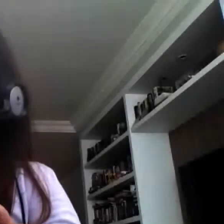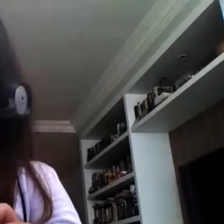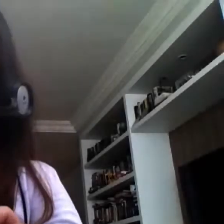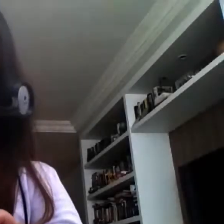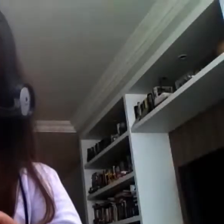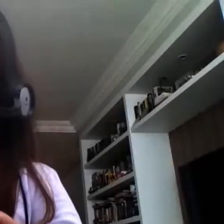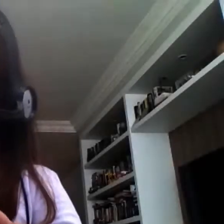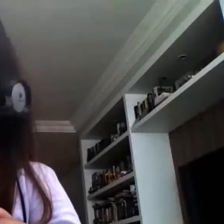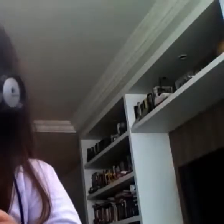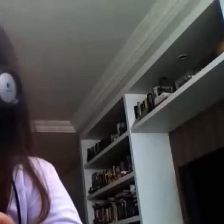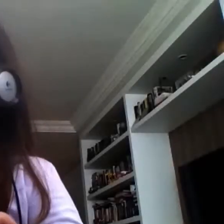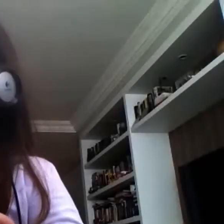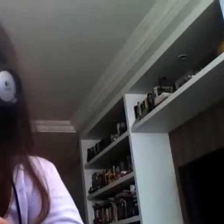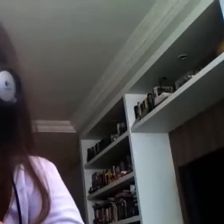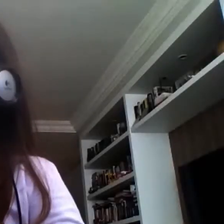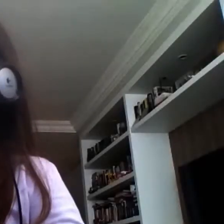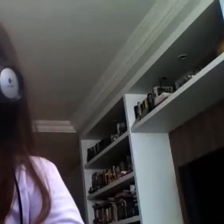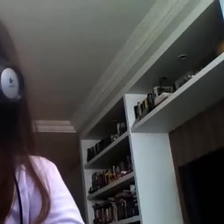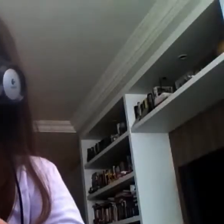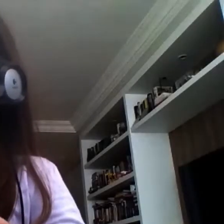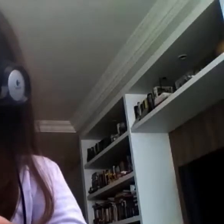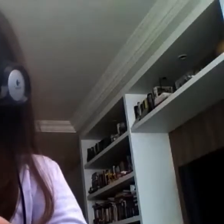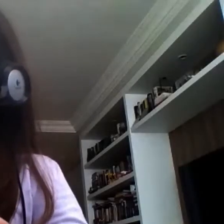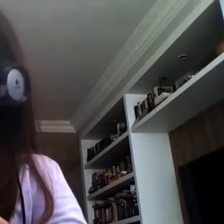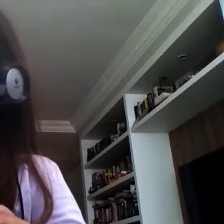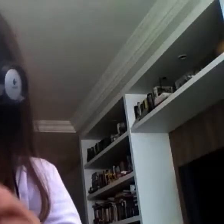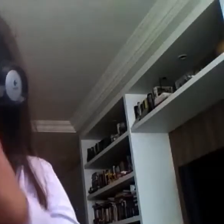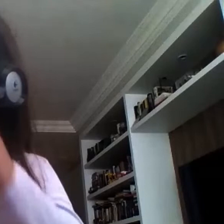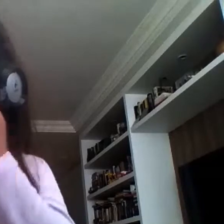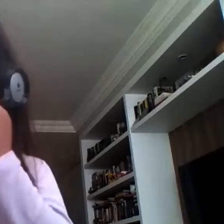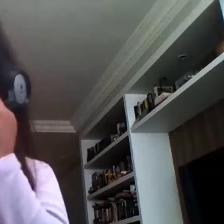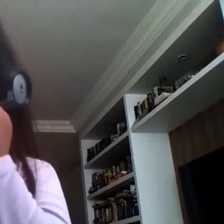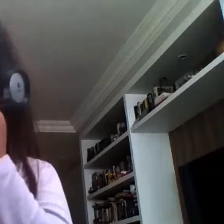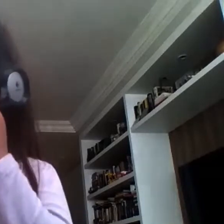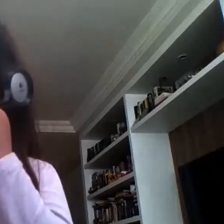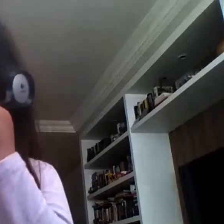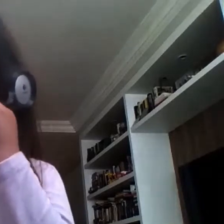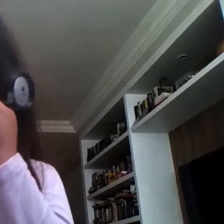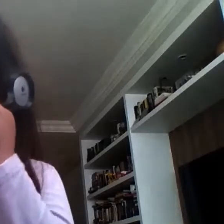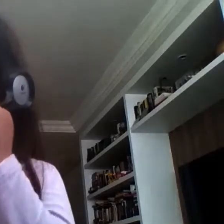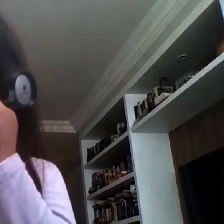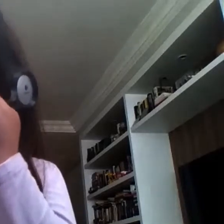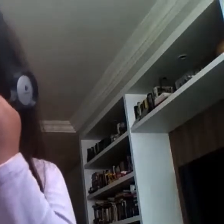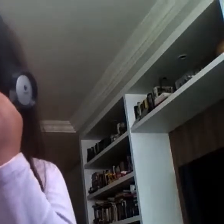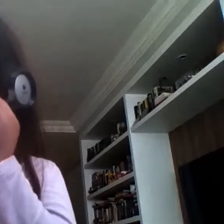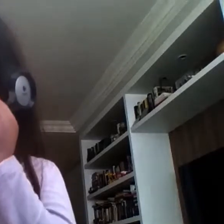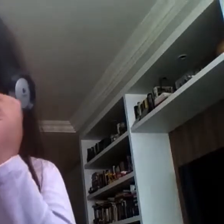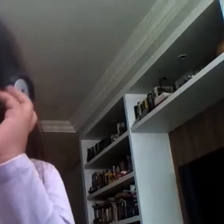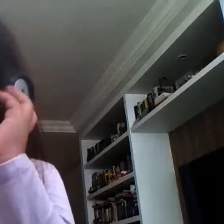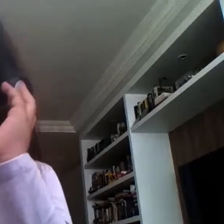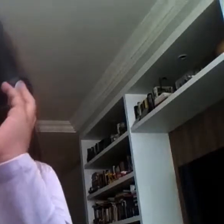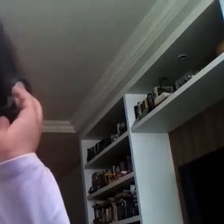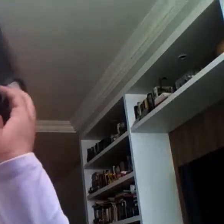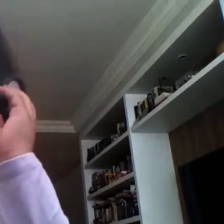Vovó vive só na casa da avó e ó, faz cocô.